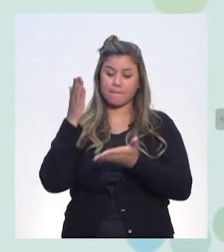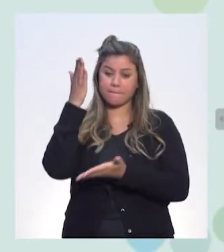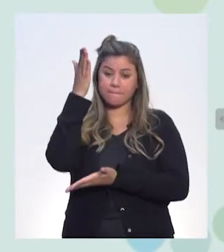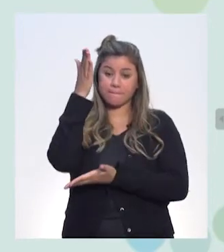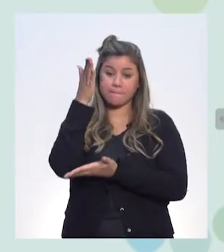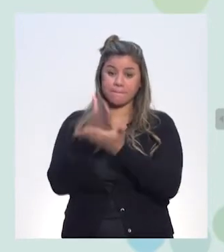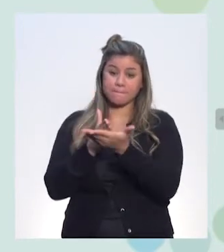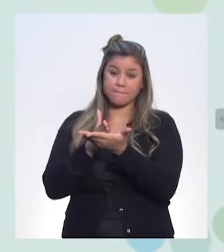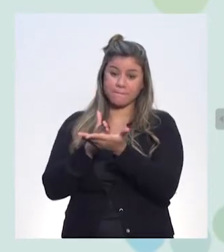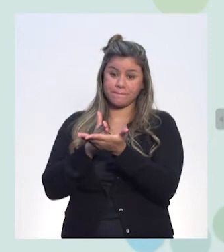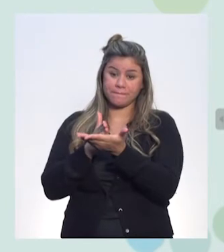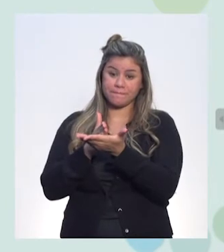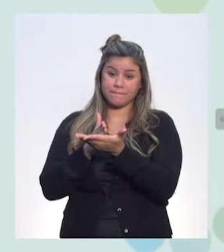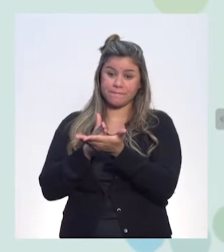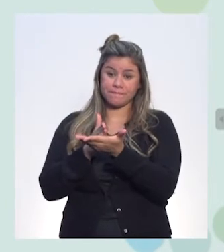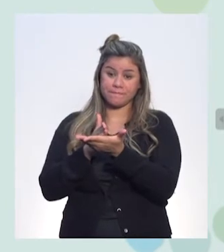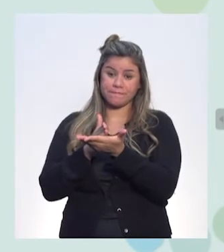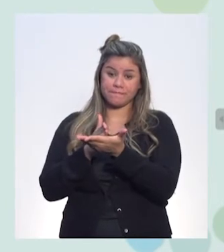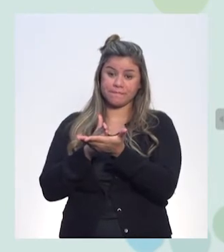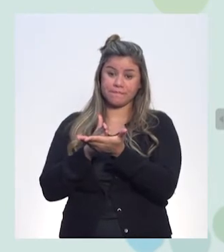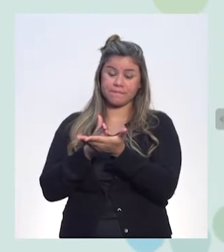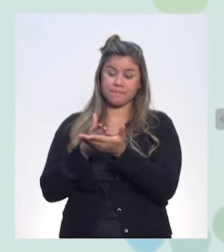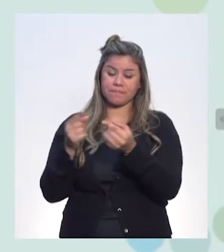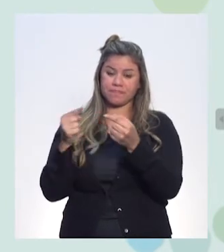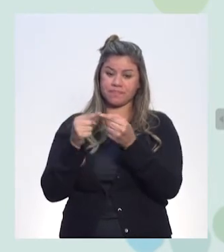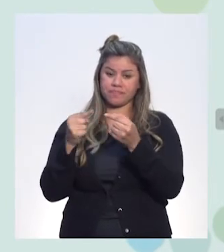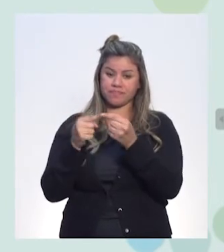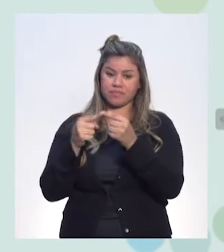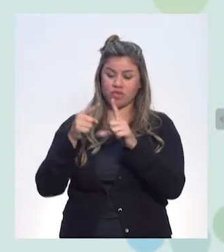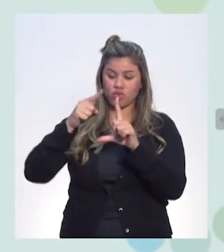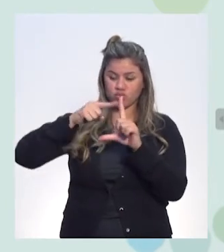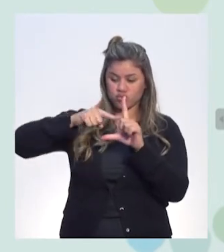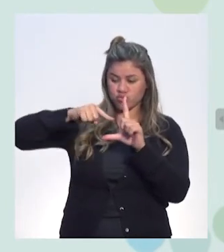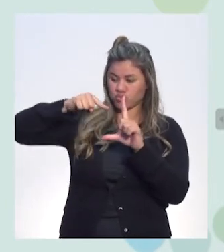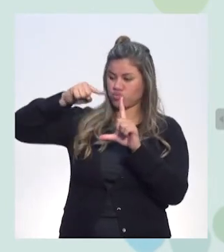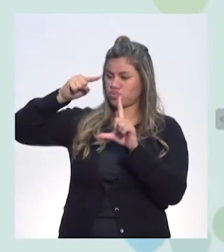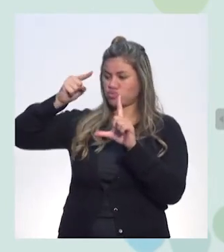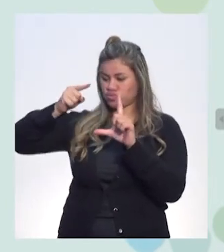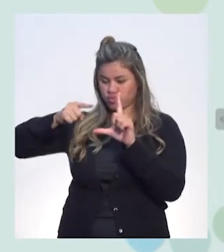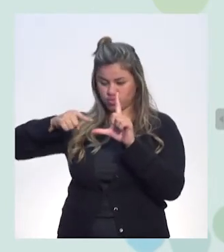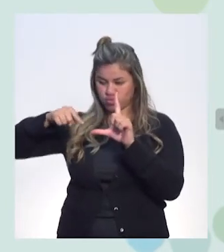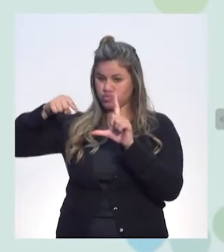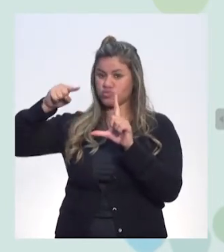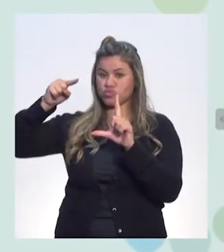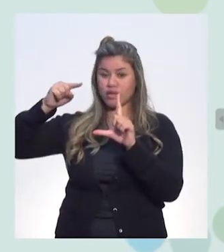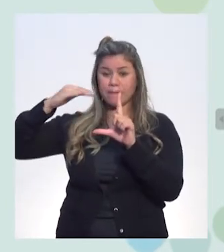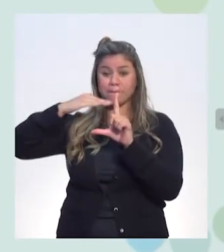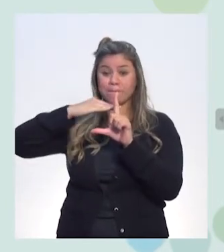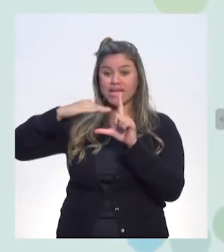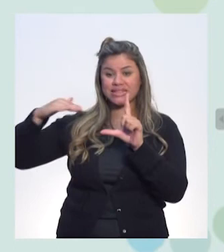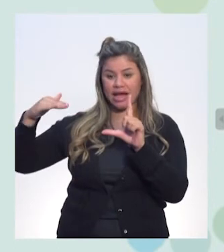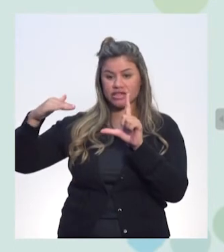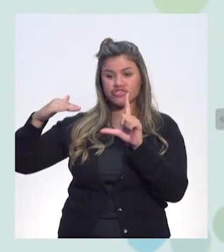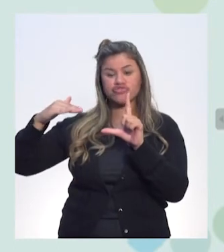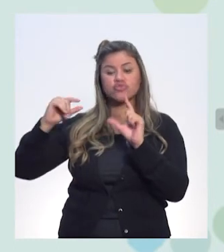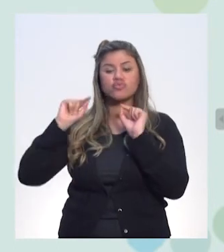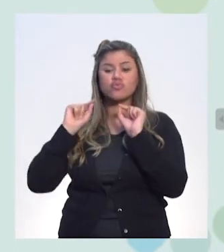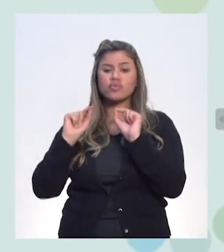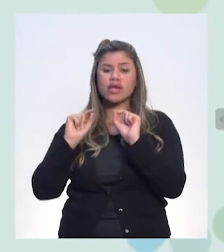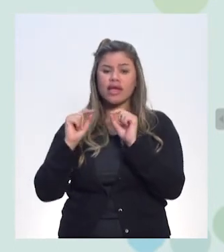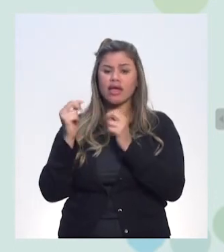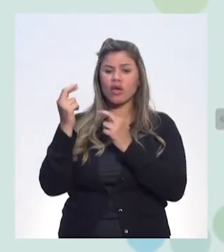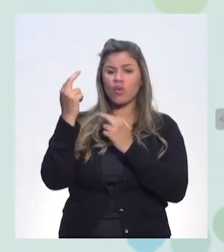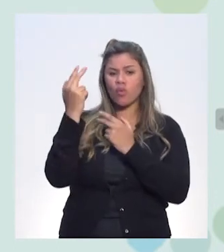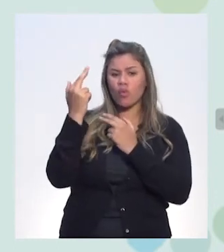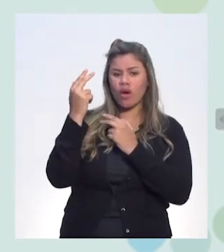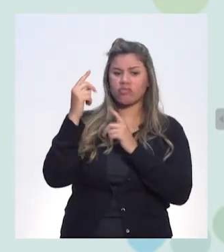metade do tamanho dessa curvinha. Então, essa metade é igual a essa,